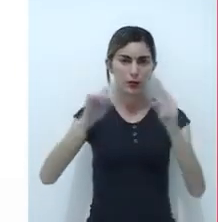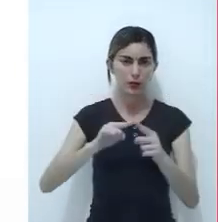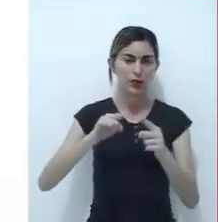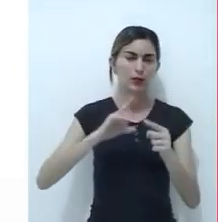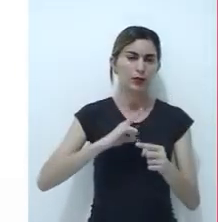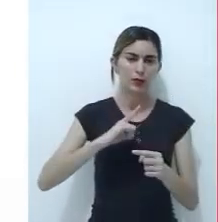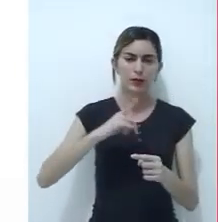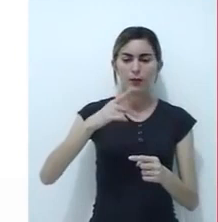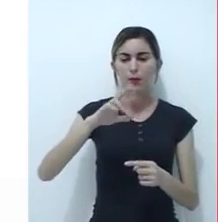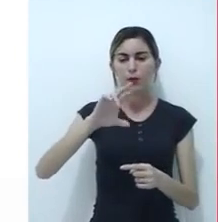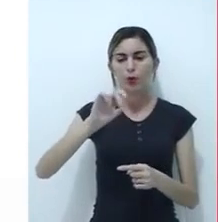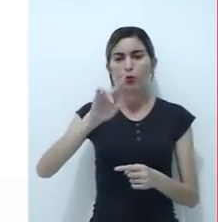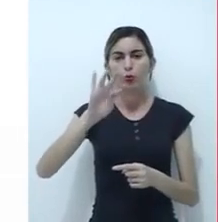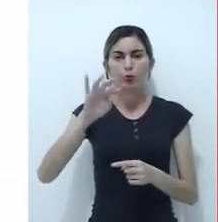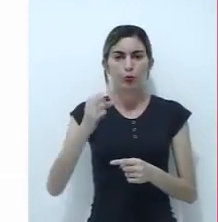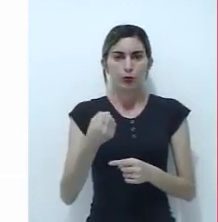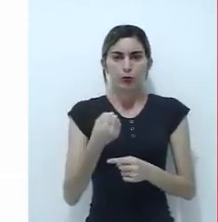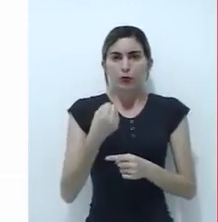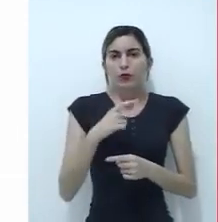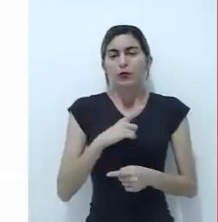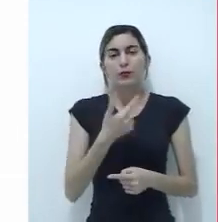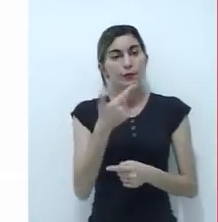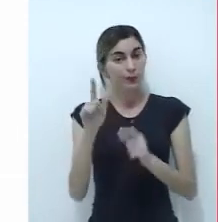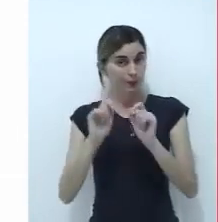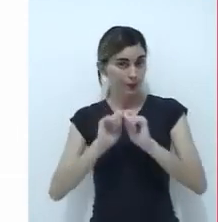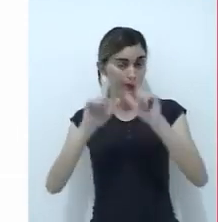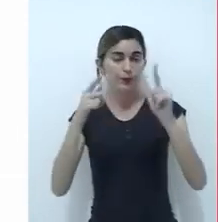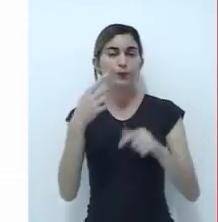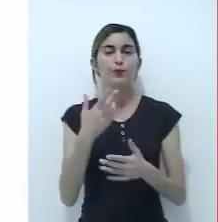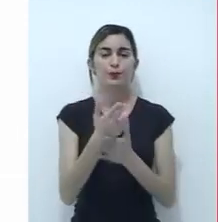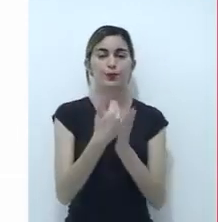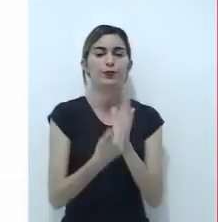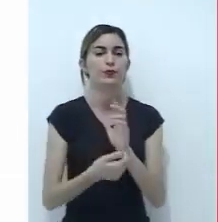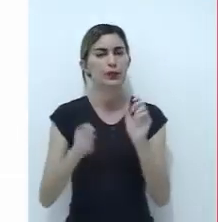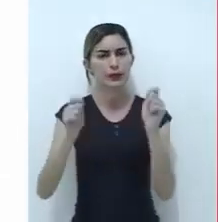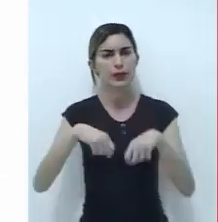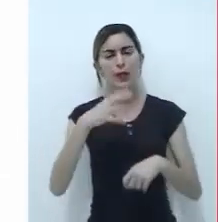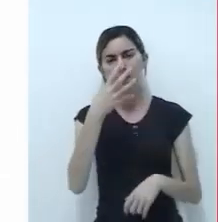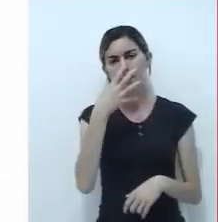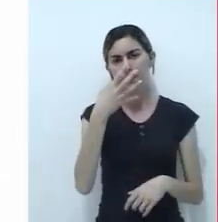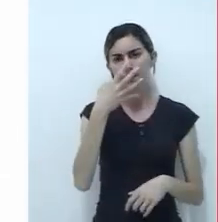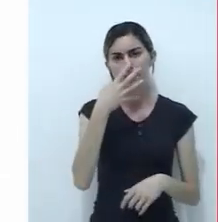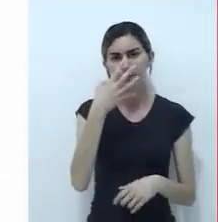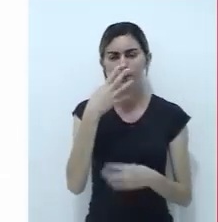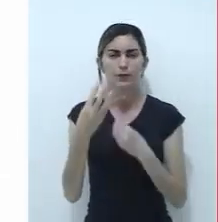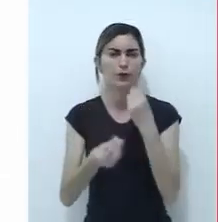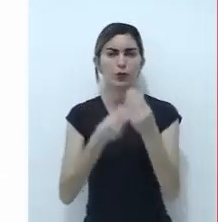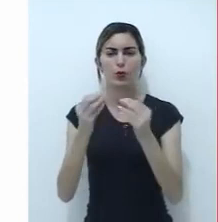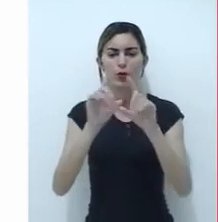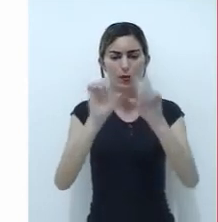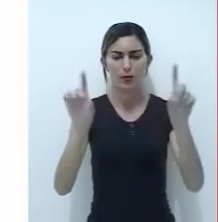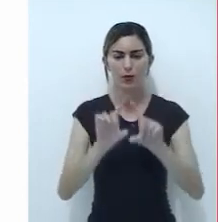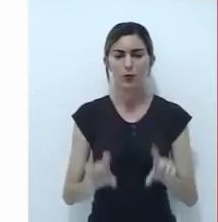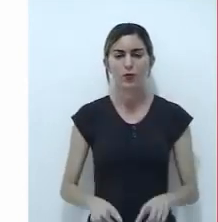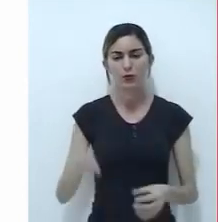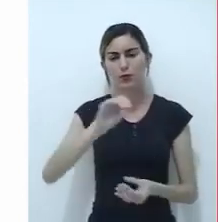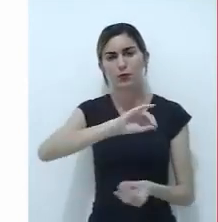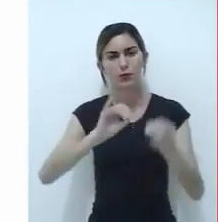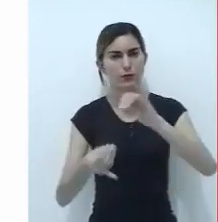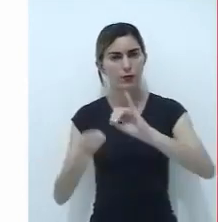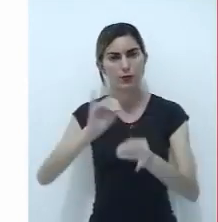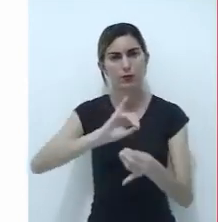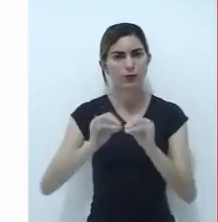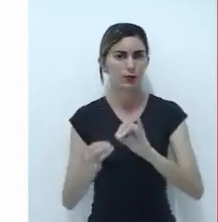gente tem os produtos. Nessa outra imagem, dá para observar bem a questão da equação